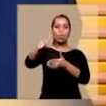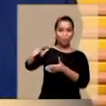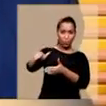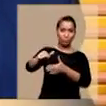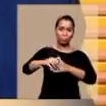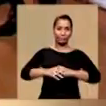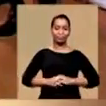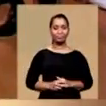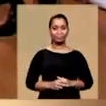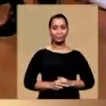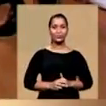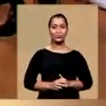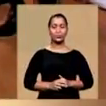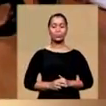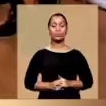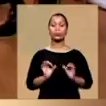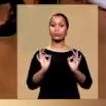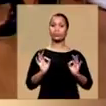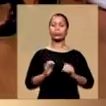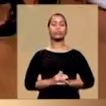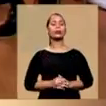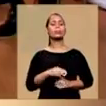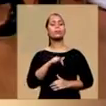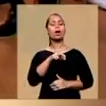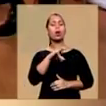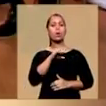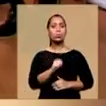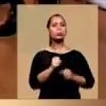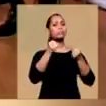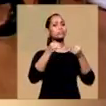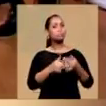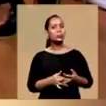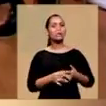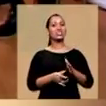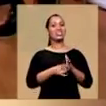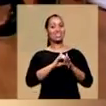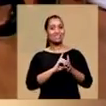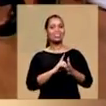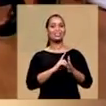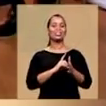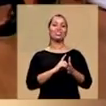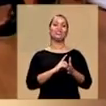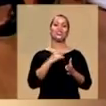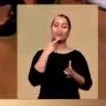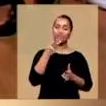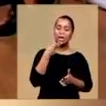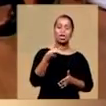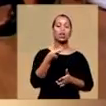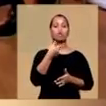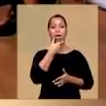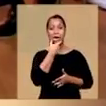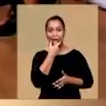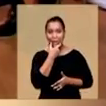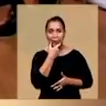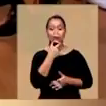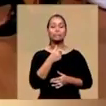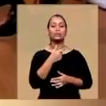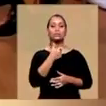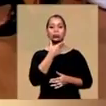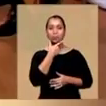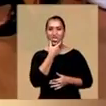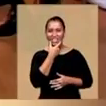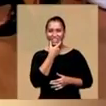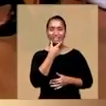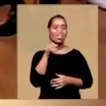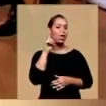em outro ponto. Perfeito. Ô Marcos, fala pra gente um pouquinho. Antes a gente já comentou aqui a questão do inglês. Isso.